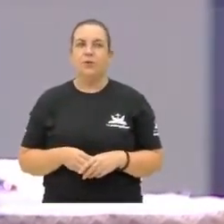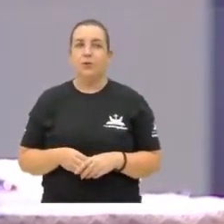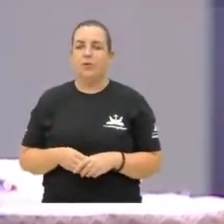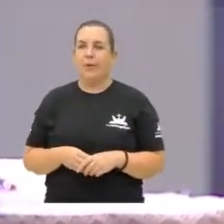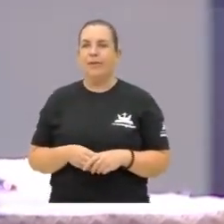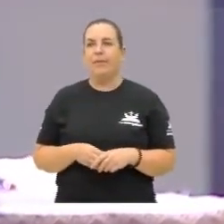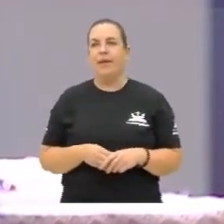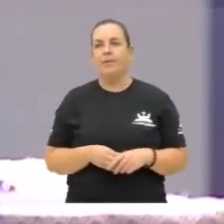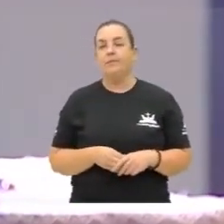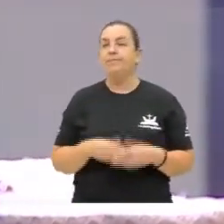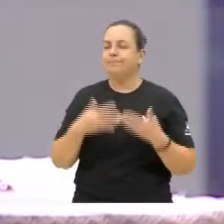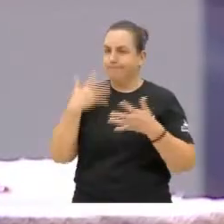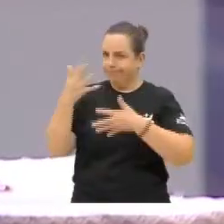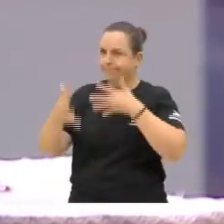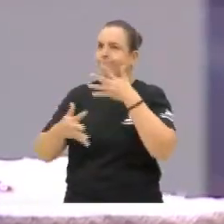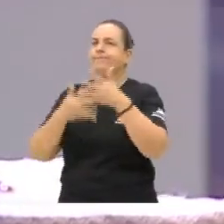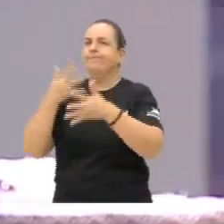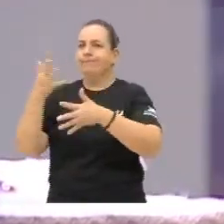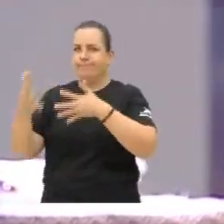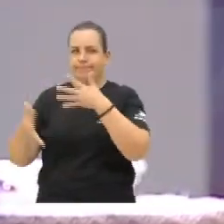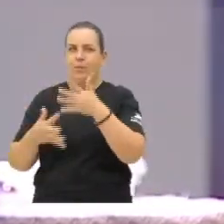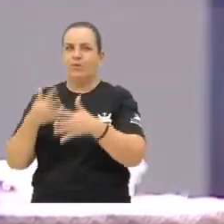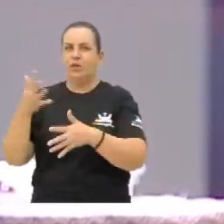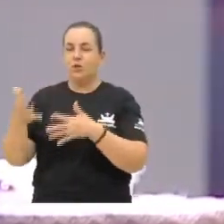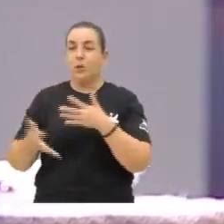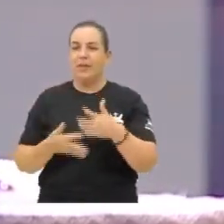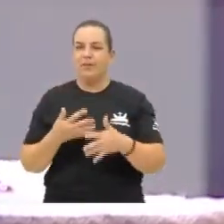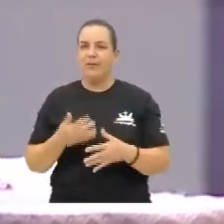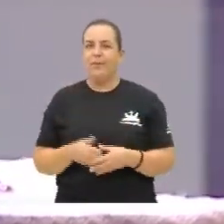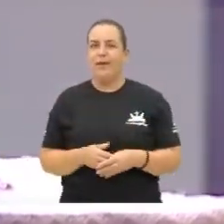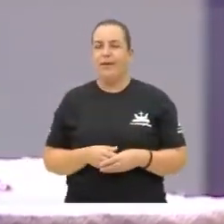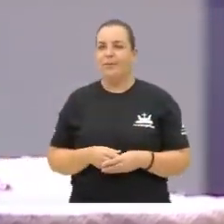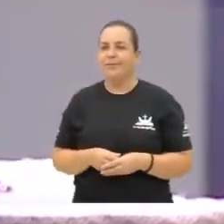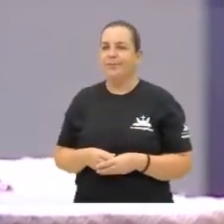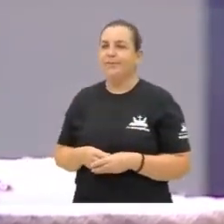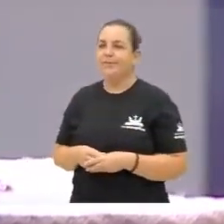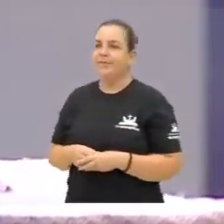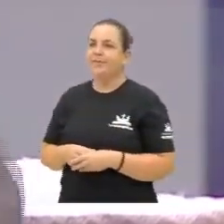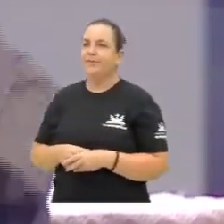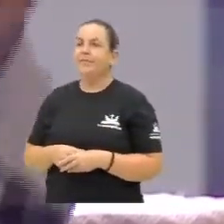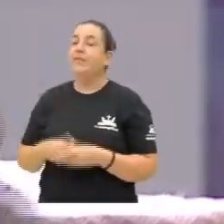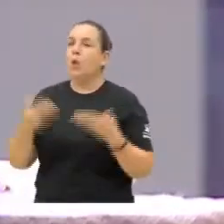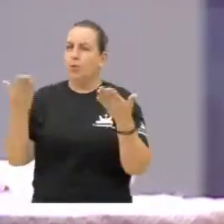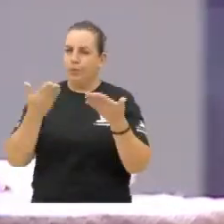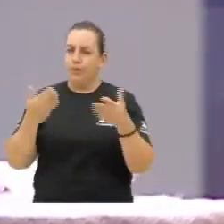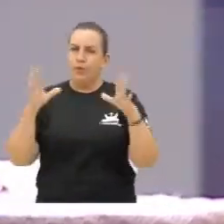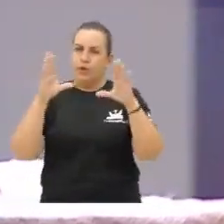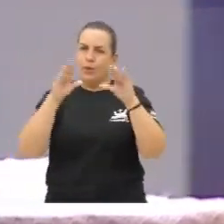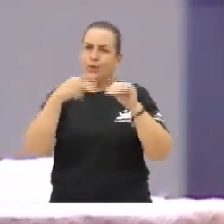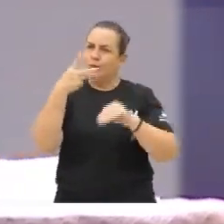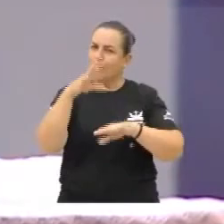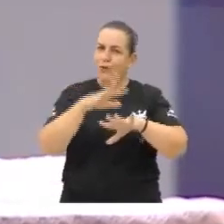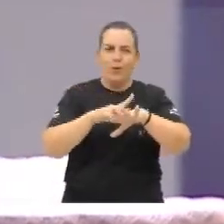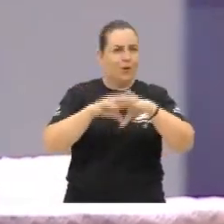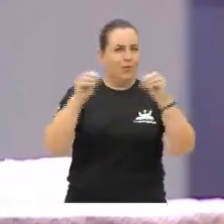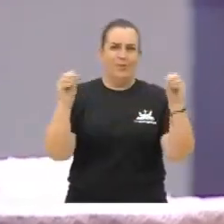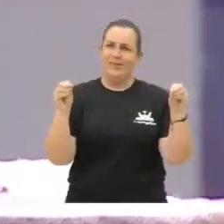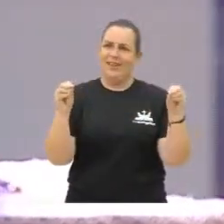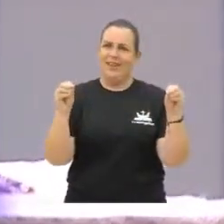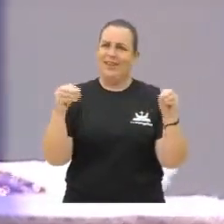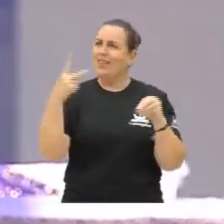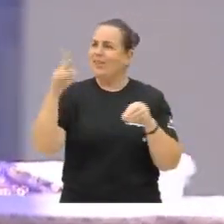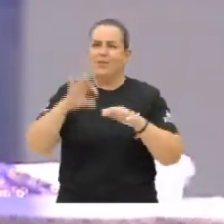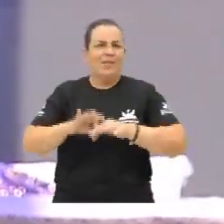dizendo para você: entrega seu medo hoje. Hoje é a noite da sua cura, da